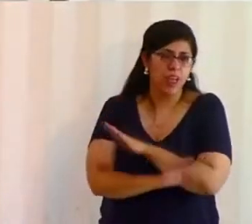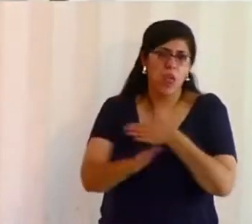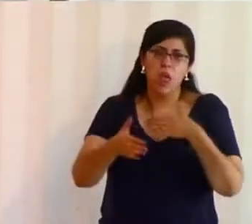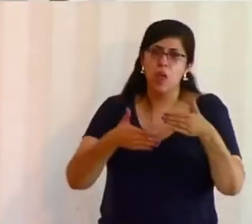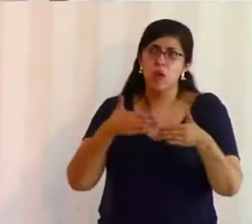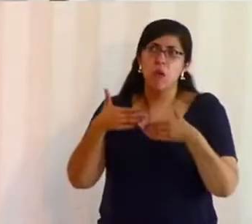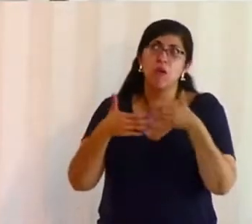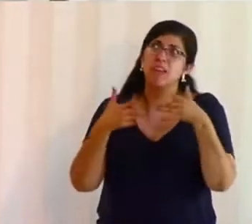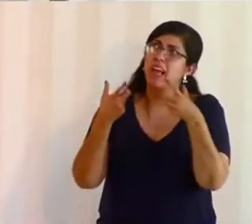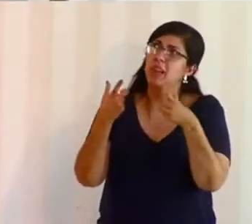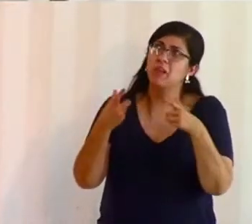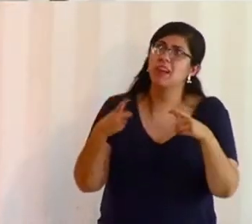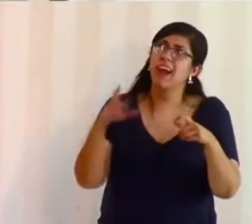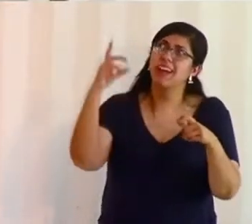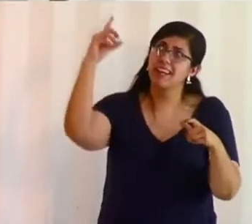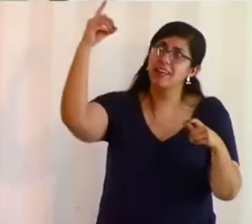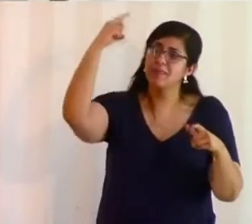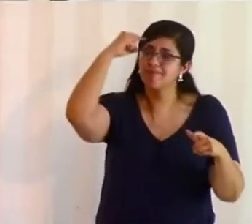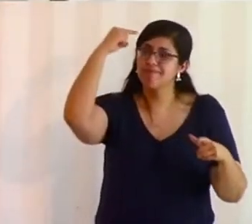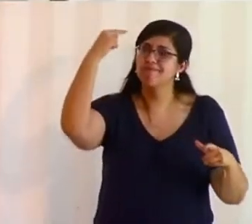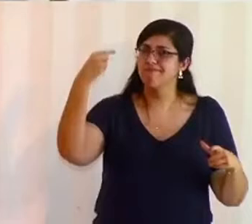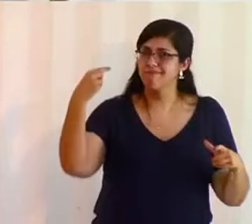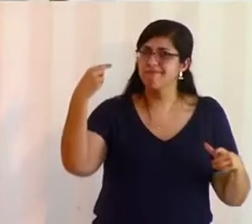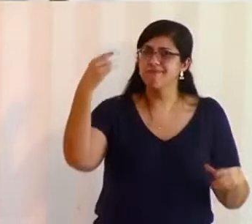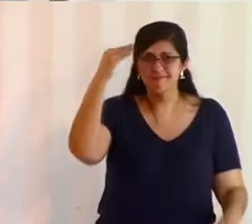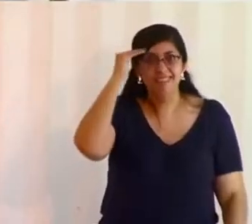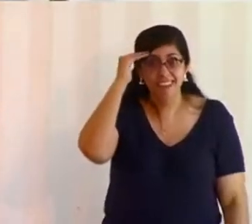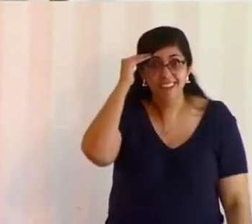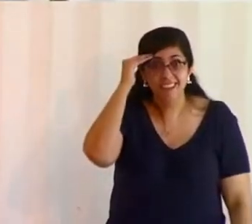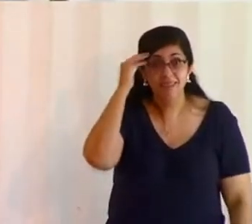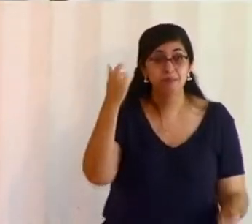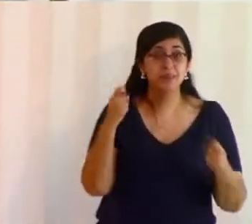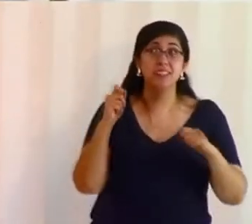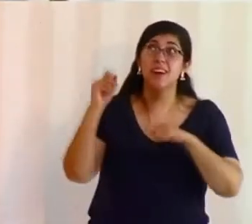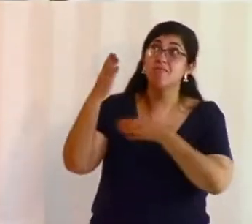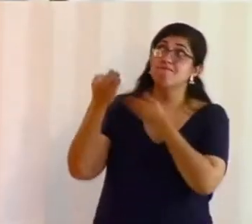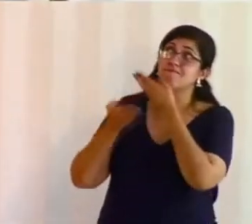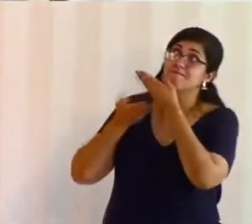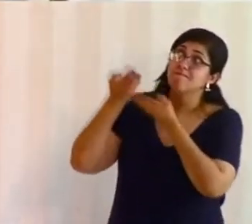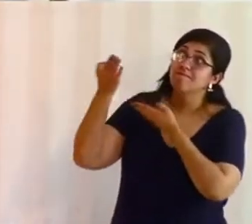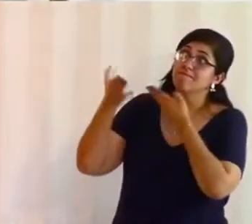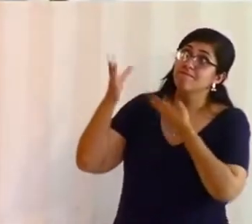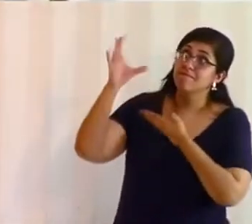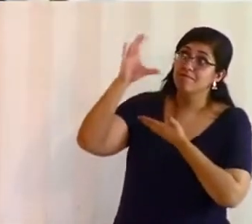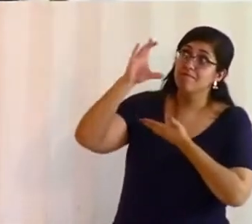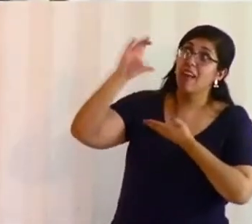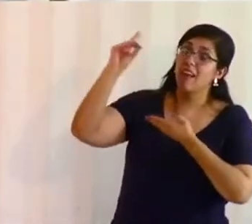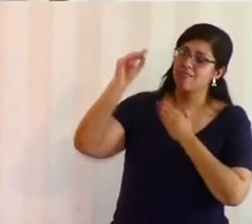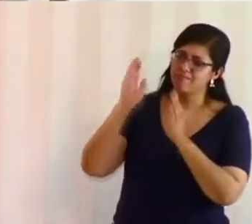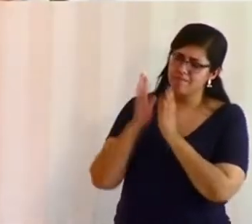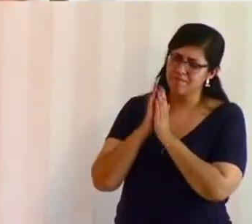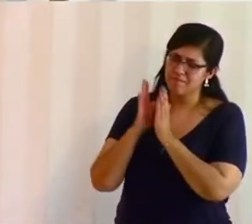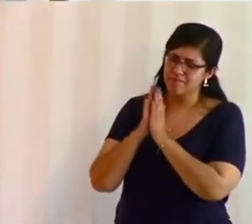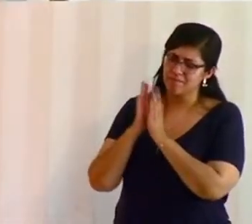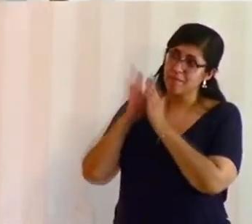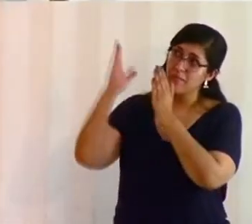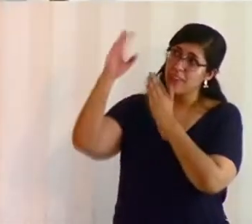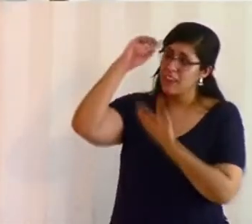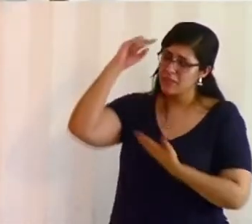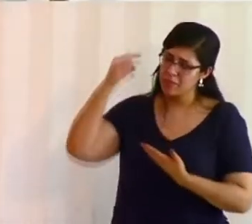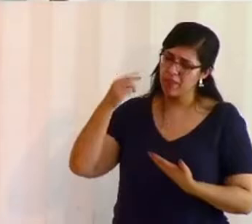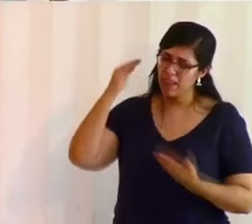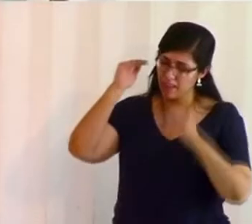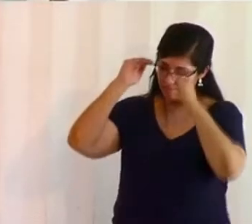com intimidade com Deus, com comunhão, com meditação na palavra, com a vida cultica, com a vida de adoração na